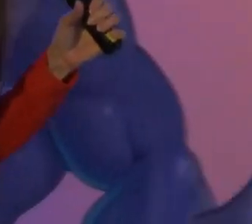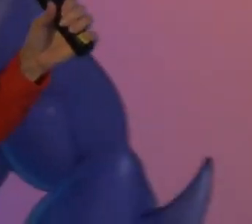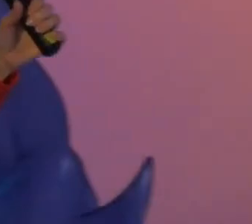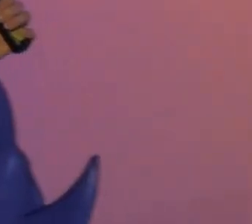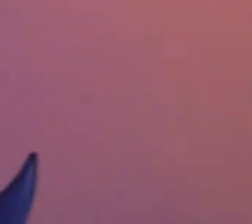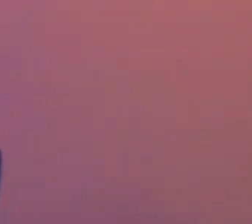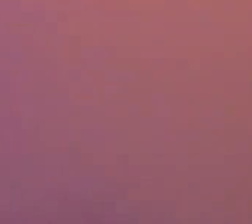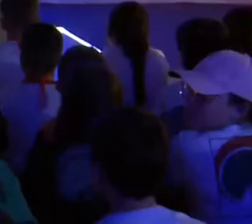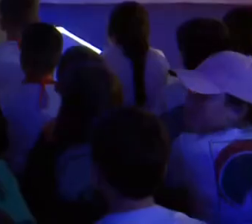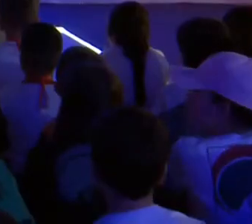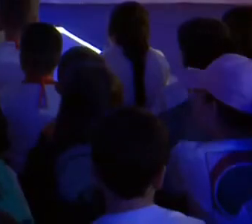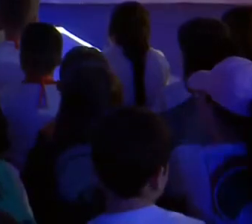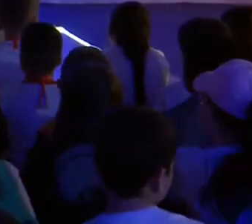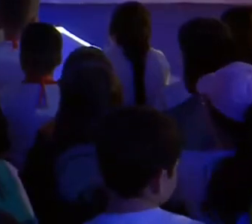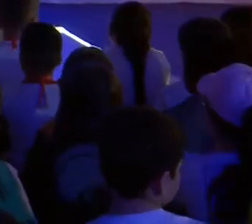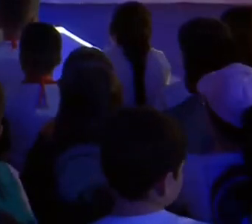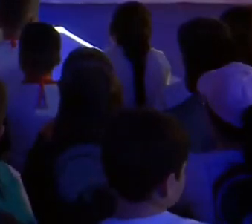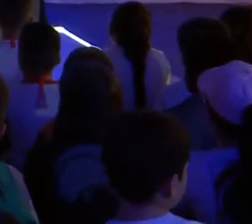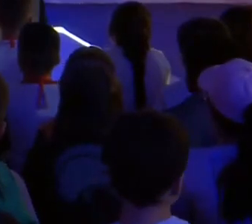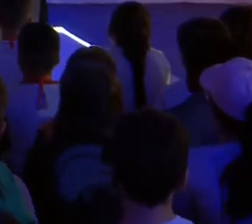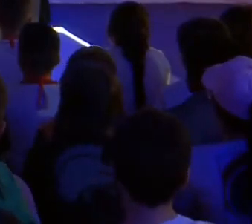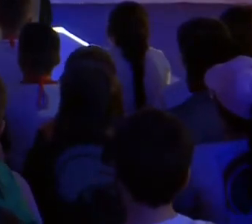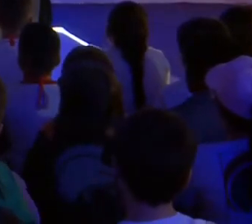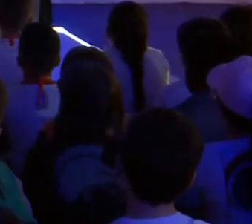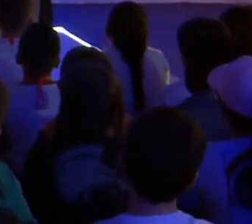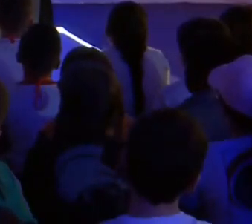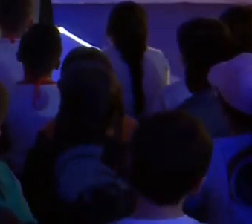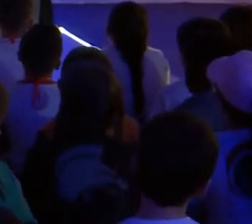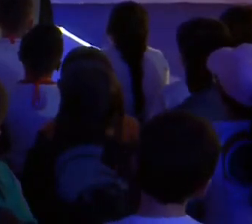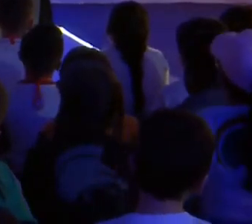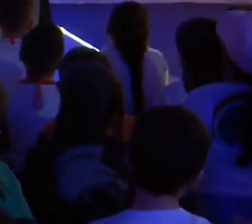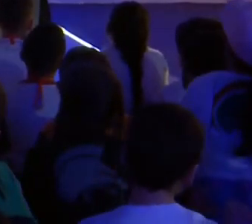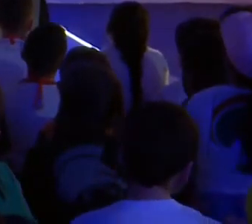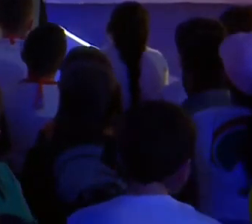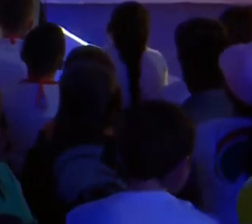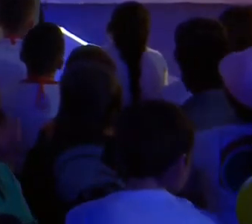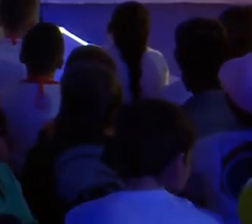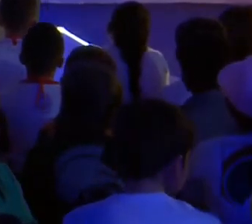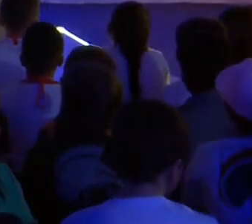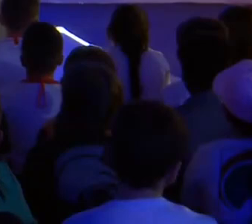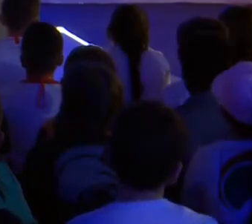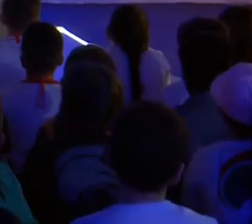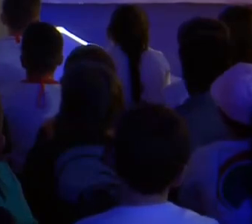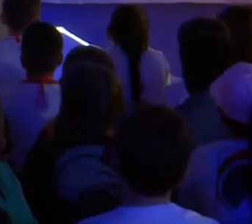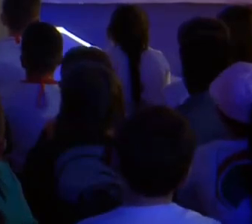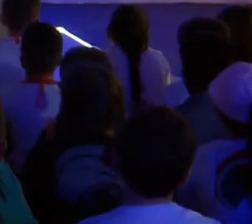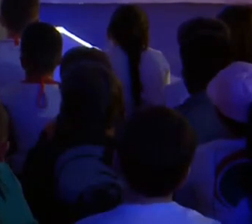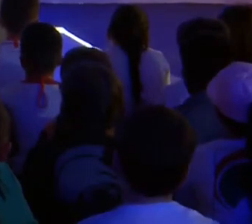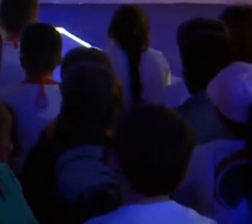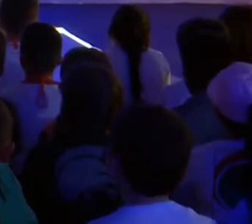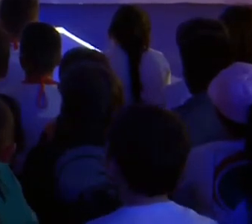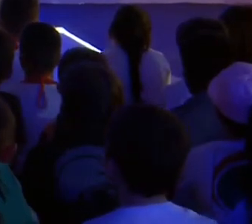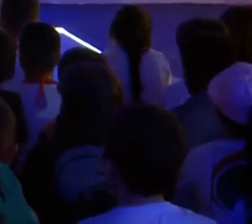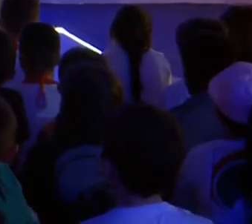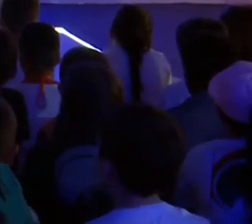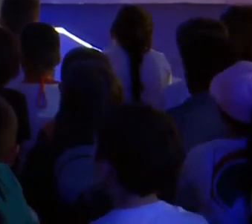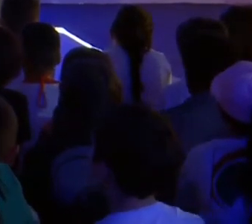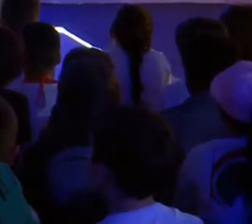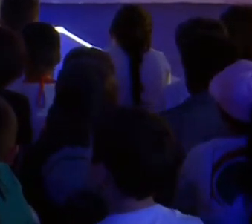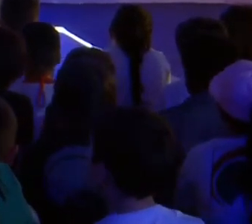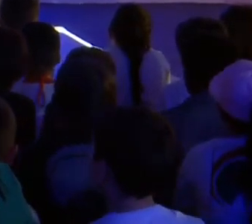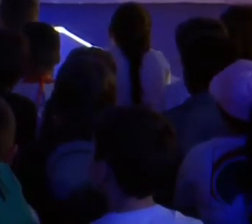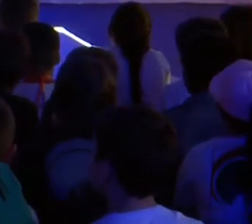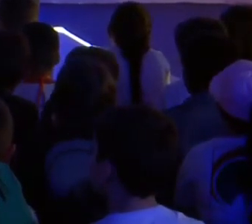Azúlia, porque existe um reino muito lindo, muito distante,